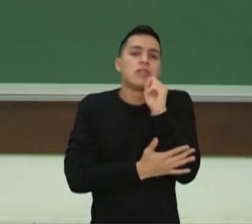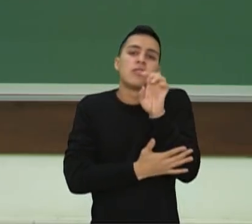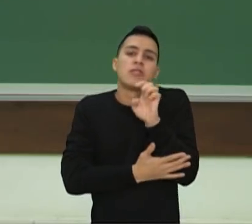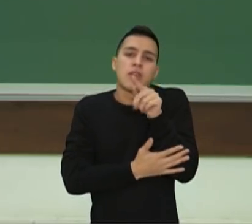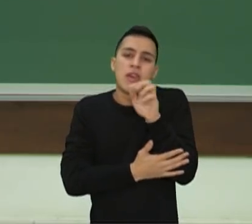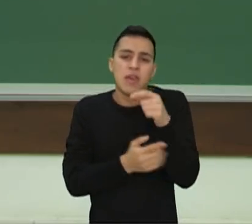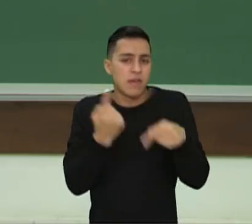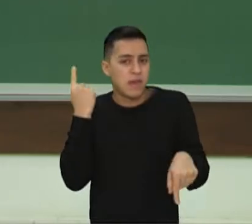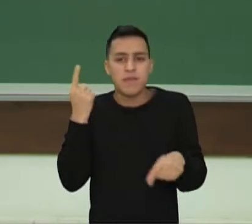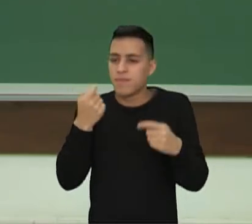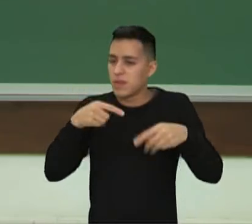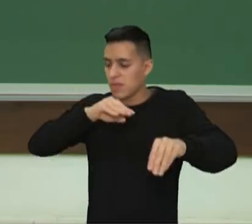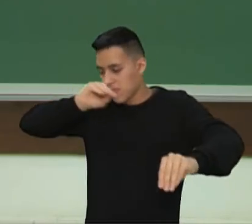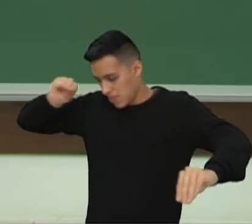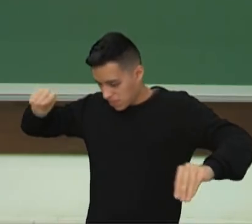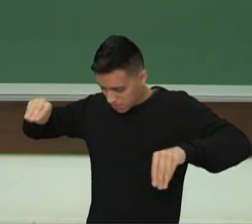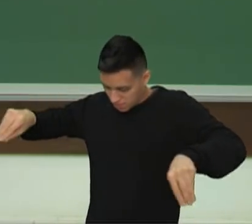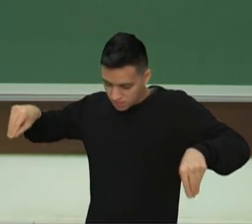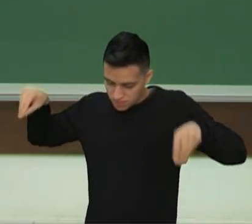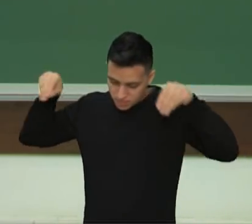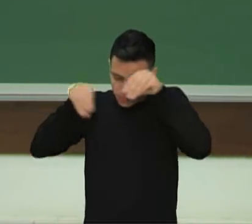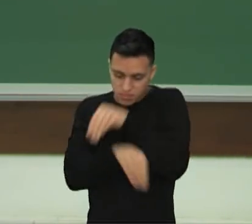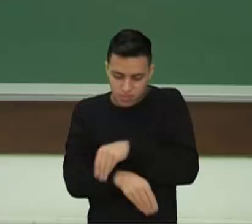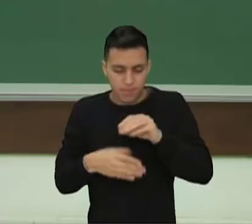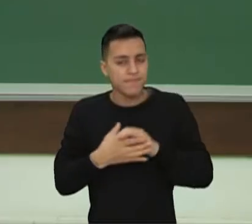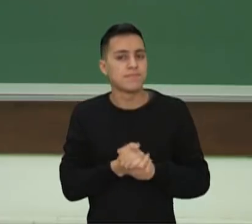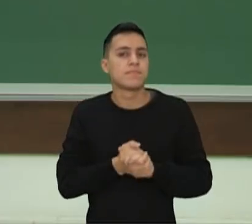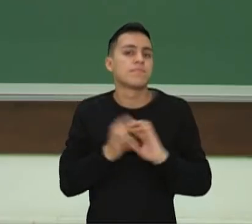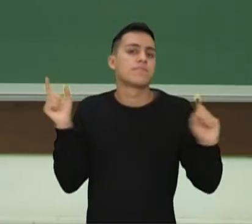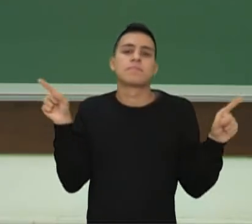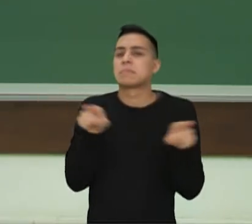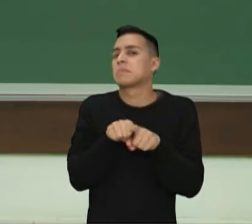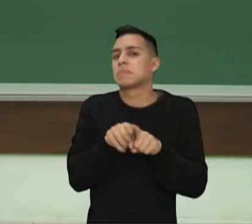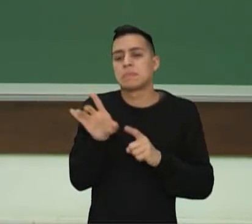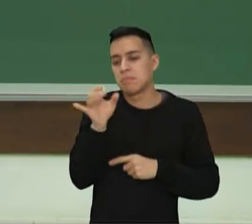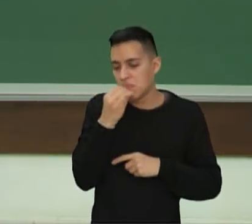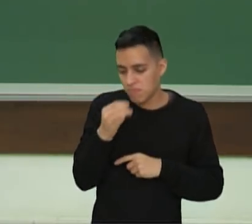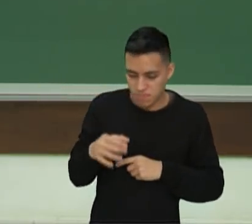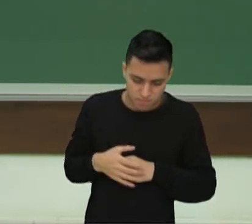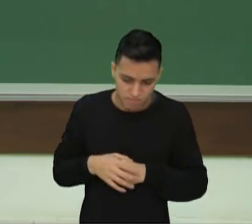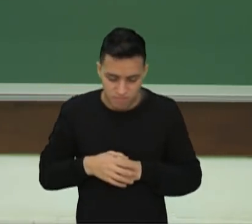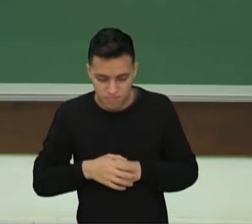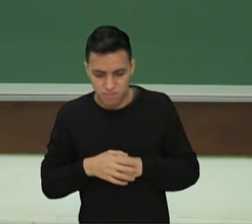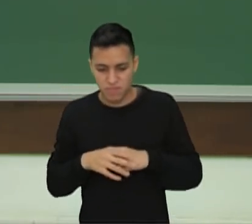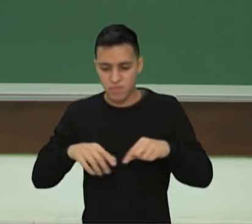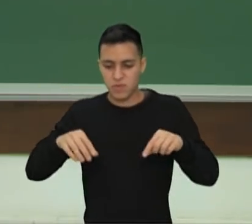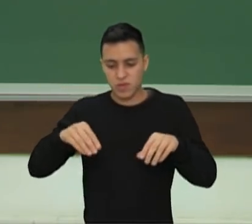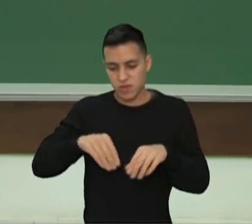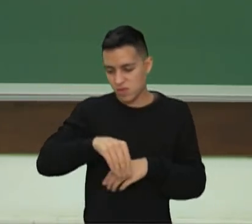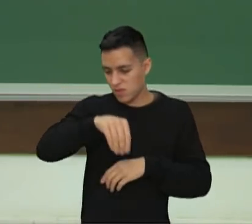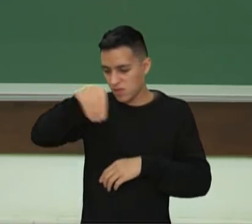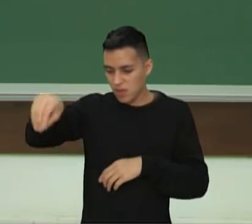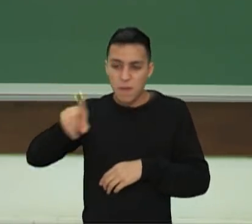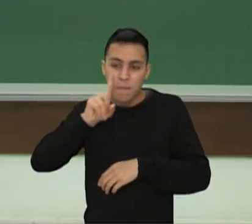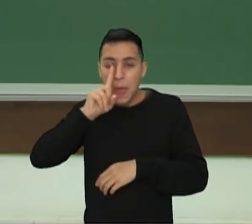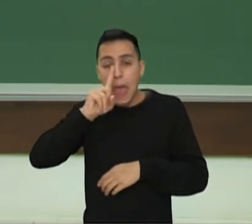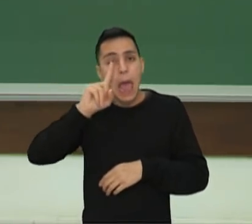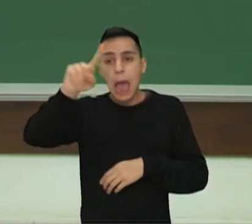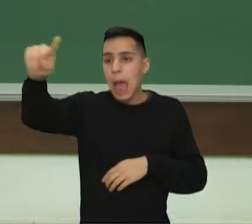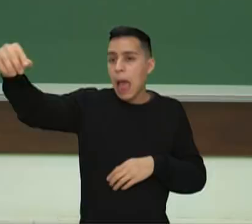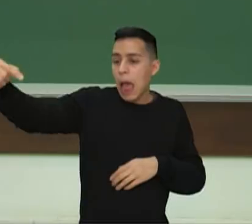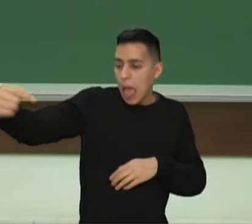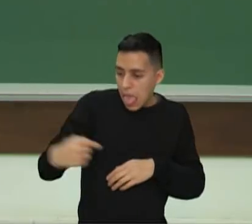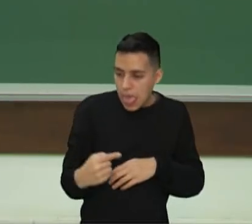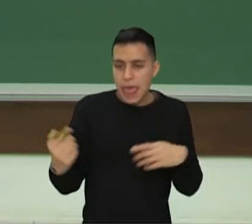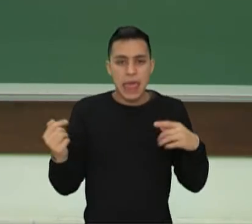É irregular, eu vou ter que voltar a jogada. Eu movimentei, eu tirei uma peça que está na frente do meu rei, só que eu não vi que a